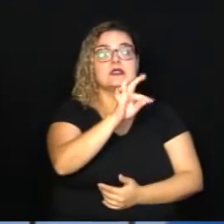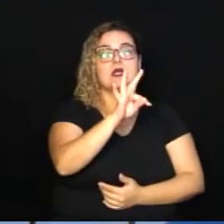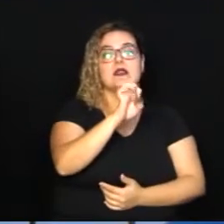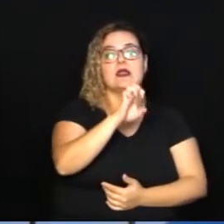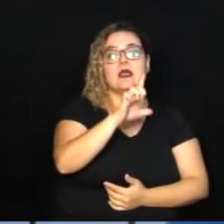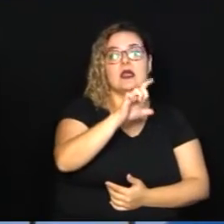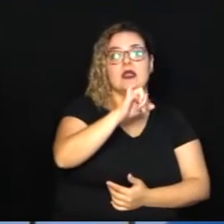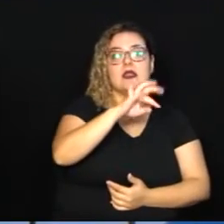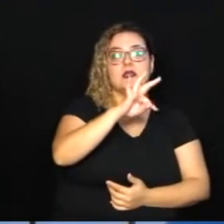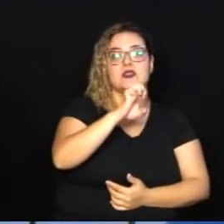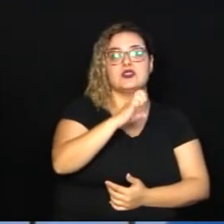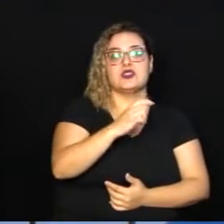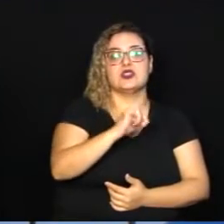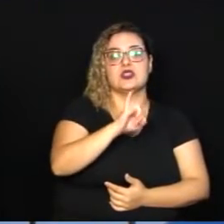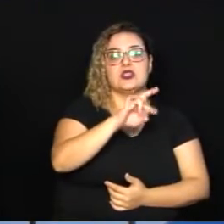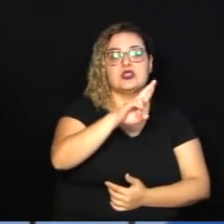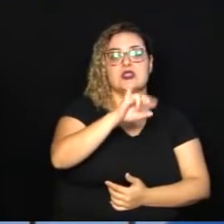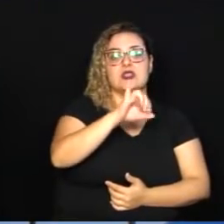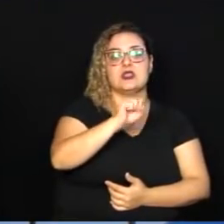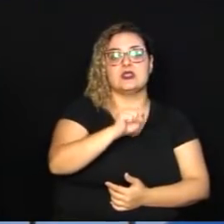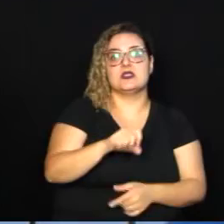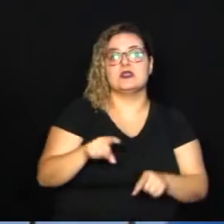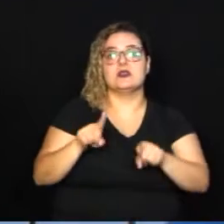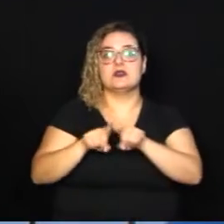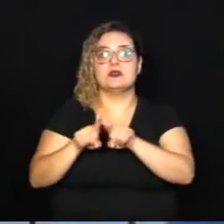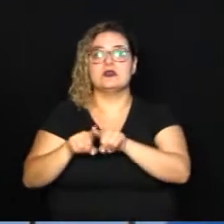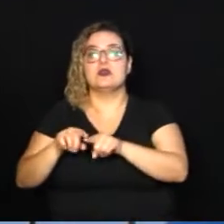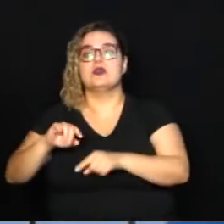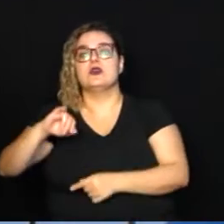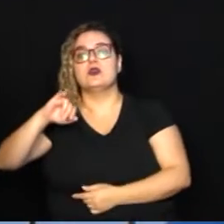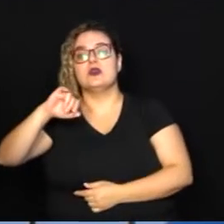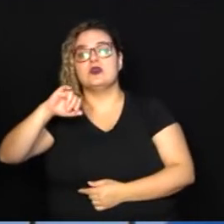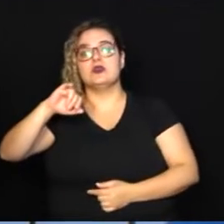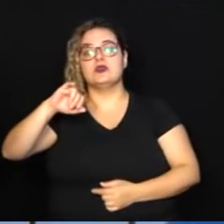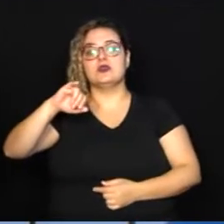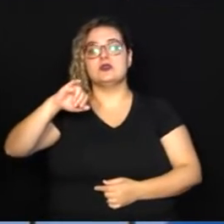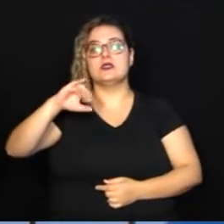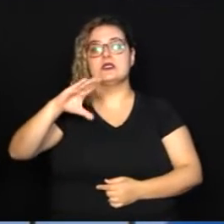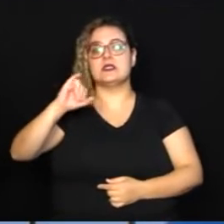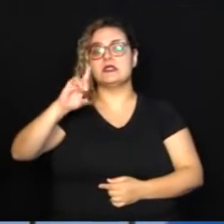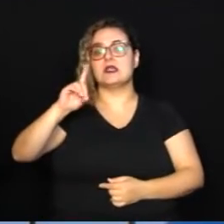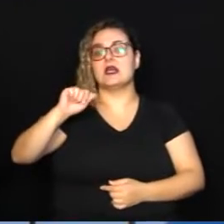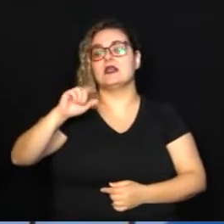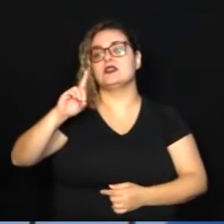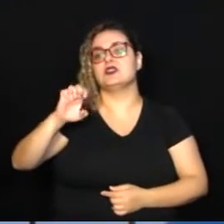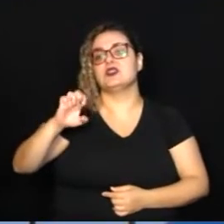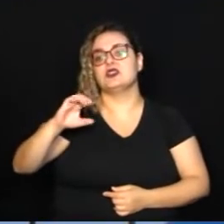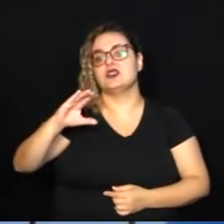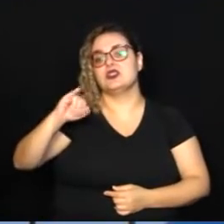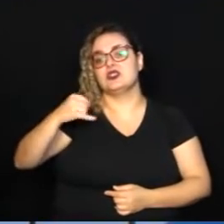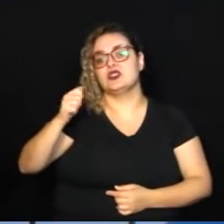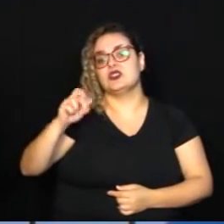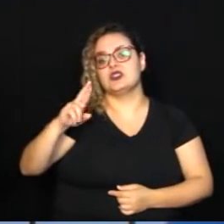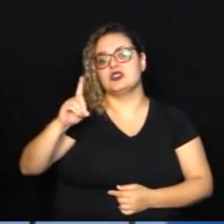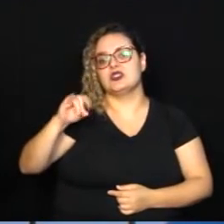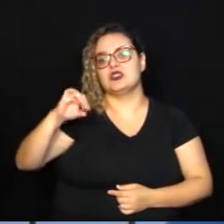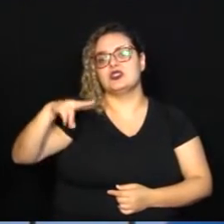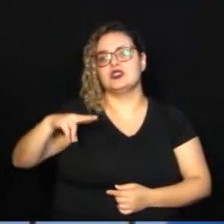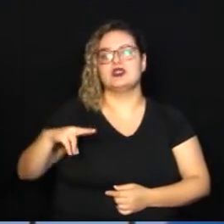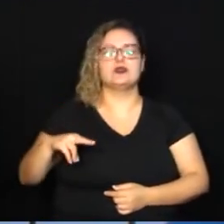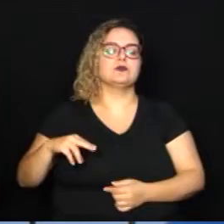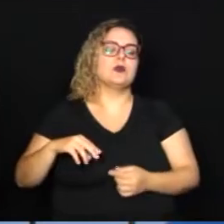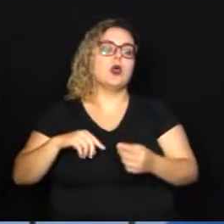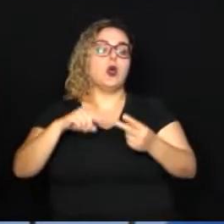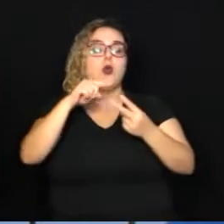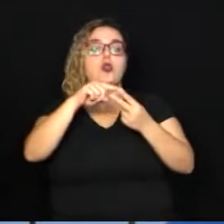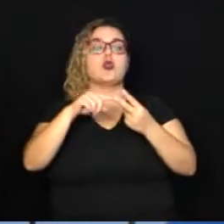e outra na cidade Jardim. O BRT Bela Aliança no Satélite Íris, 2 homens foram detidos furtando os